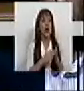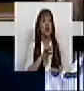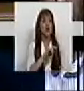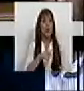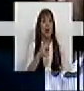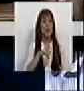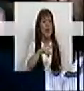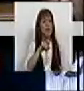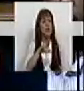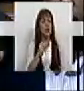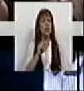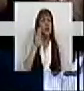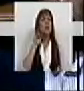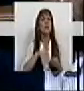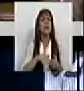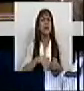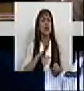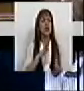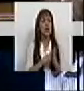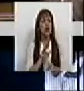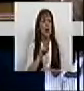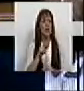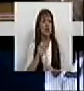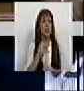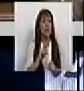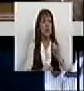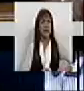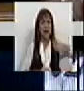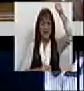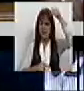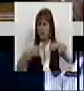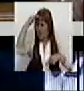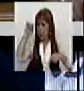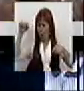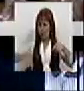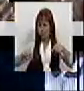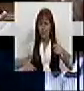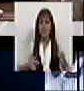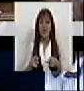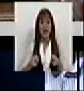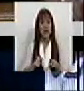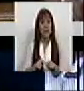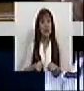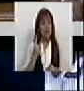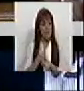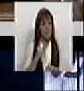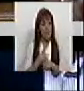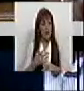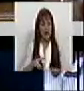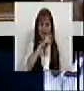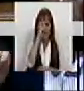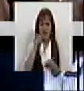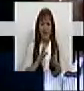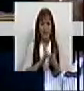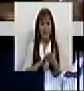Brito seleciona os alunos. Conclusão, São João de Brito está no topo, Imaculada Conceição está lá embaixo, geridos pelos mesmos.